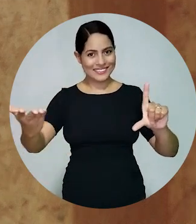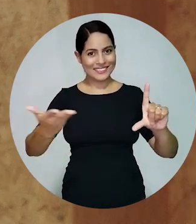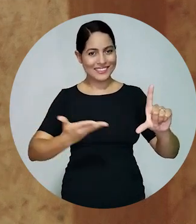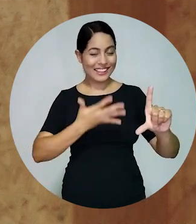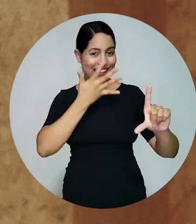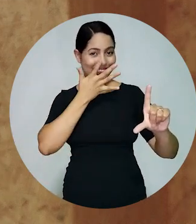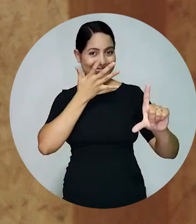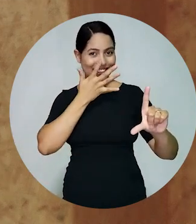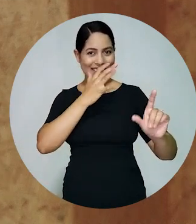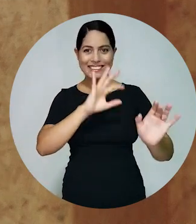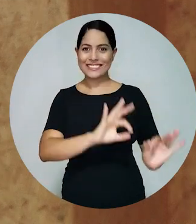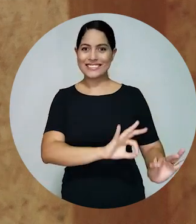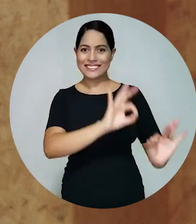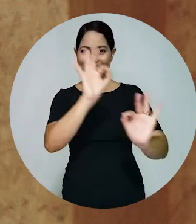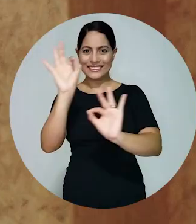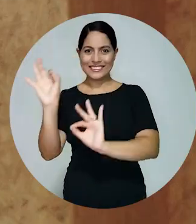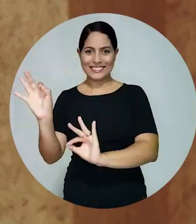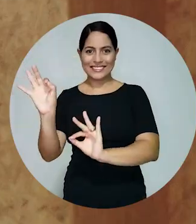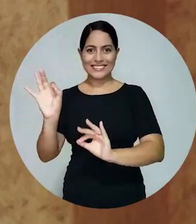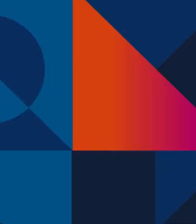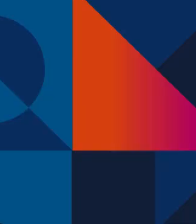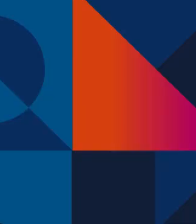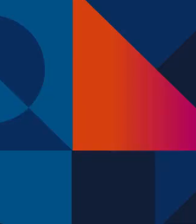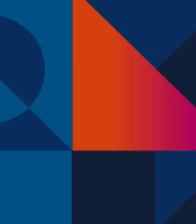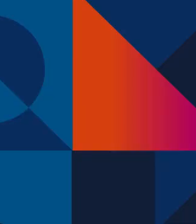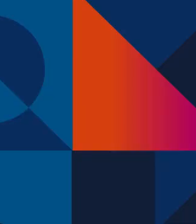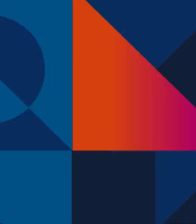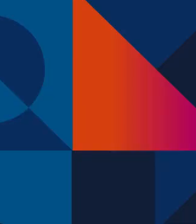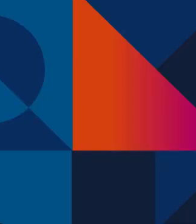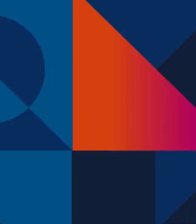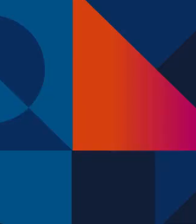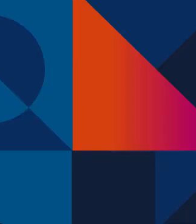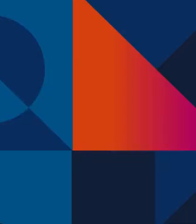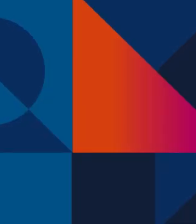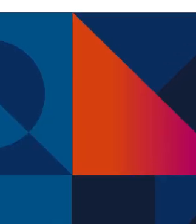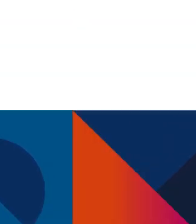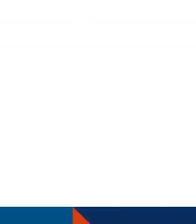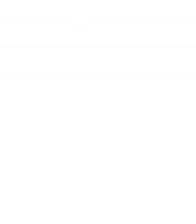convidado. Então fique com a gente, já estamos no ar.